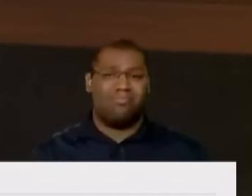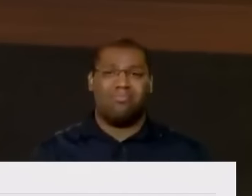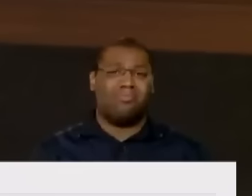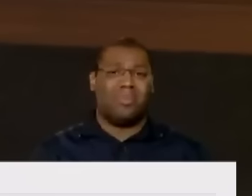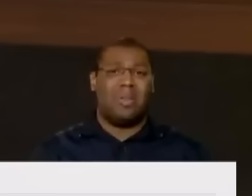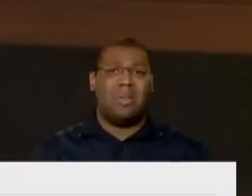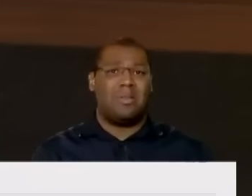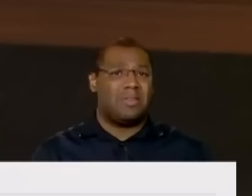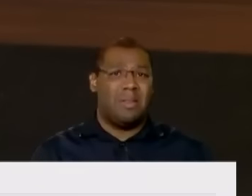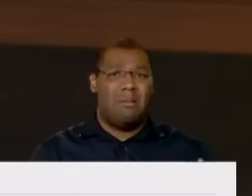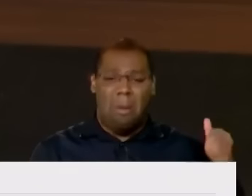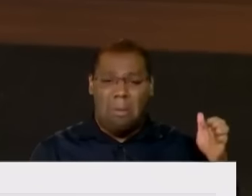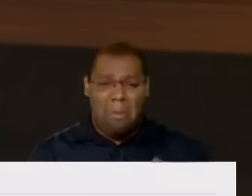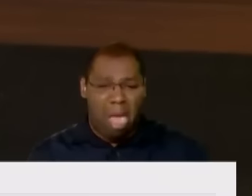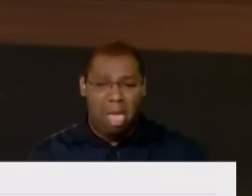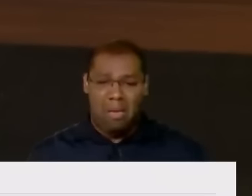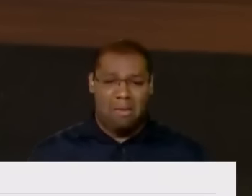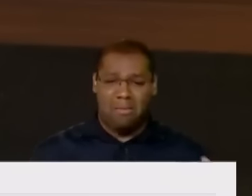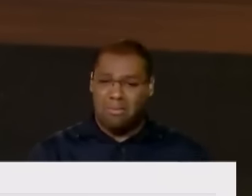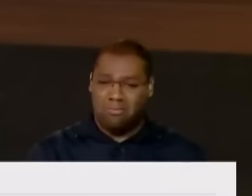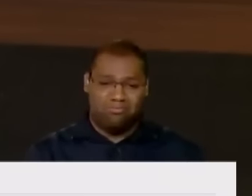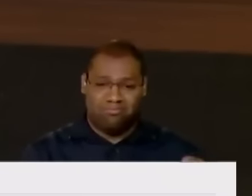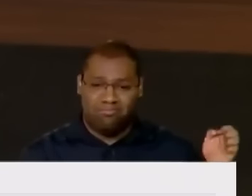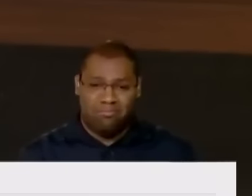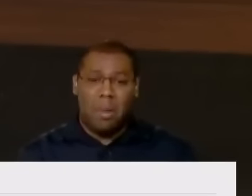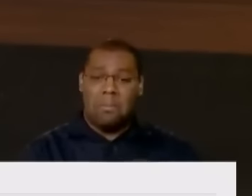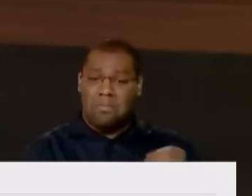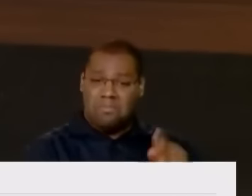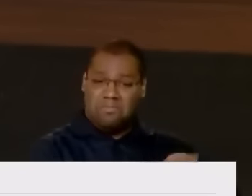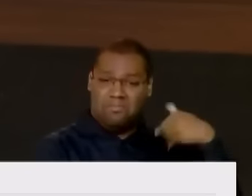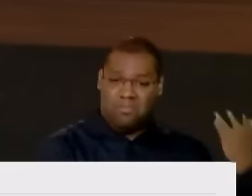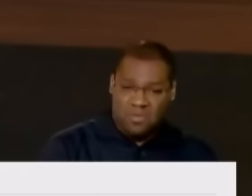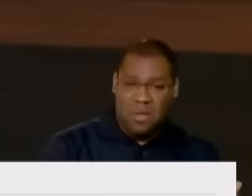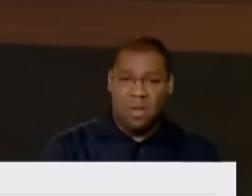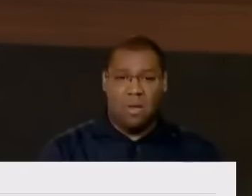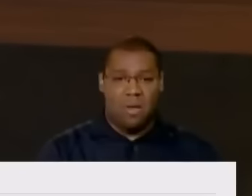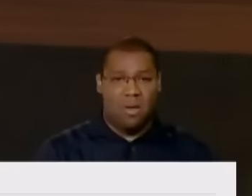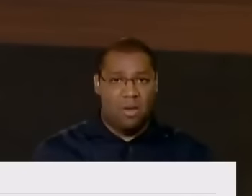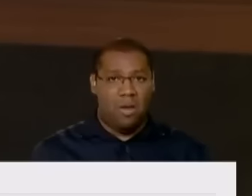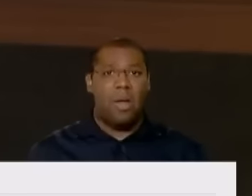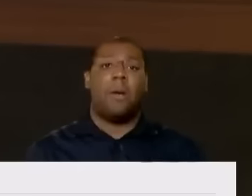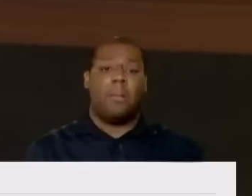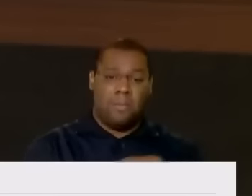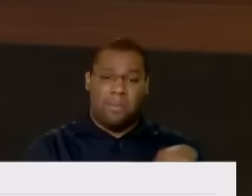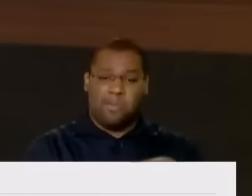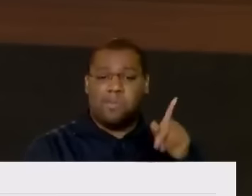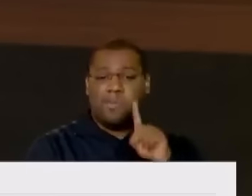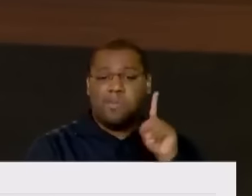faz. Em nenhum país do mundo. A dívida pública bruta dos Estados Unidos, ou seja,